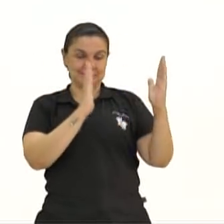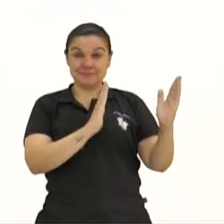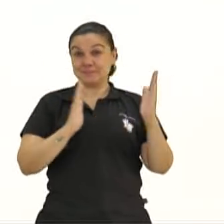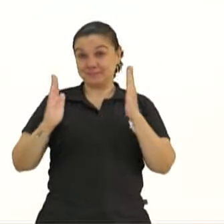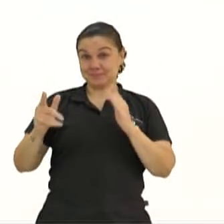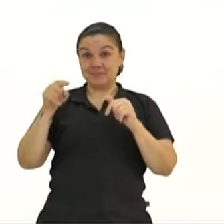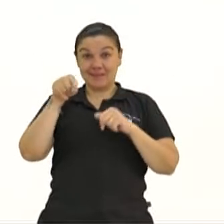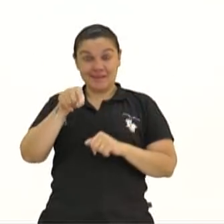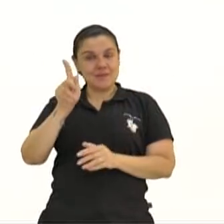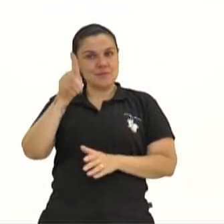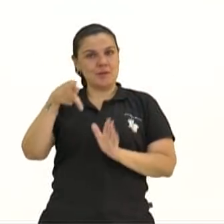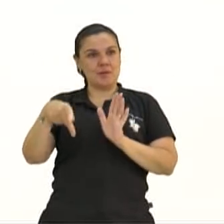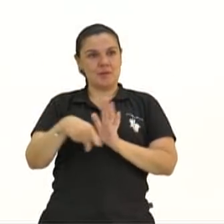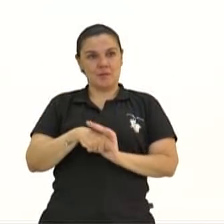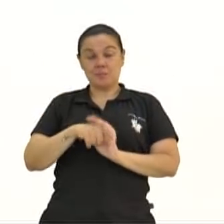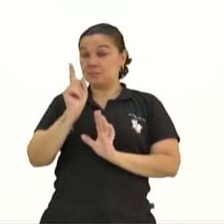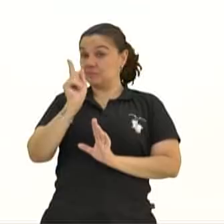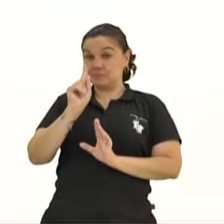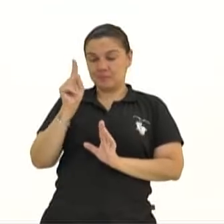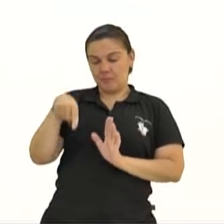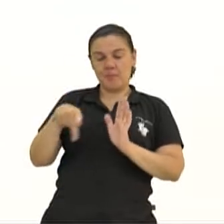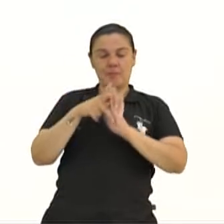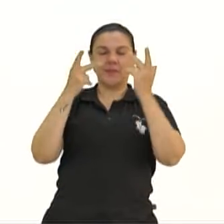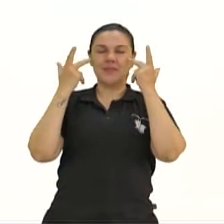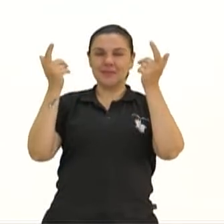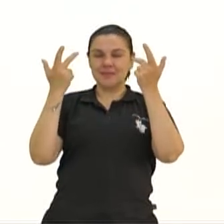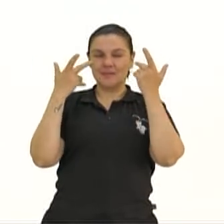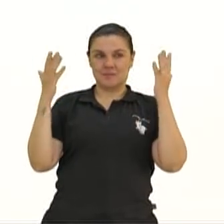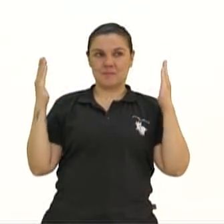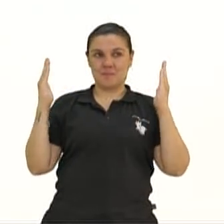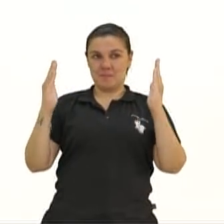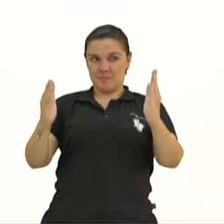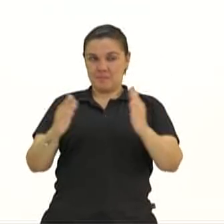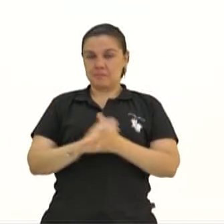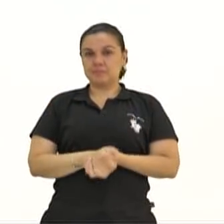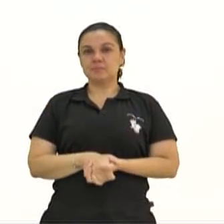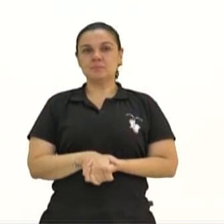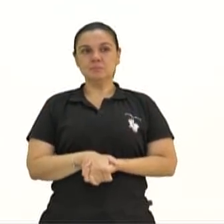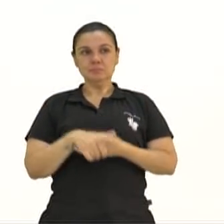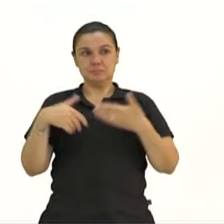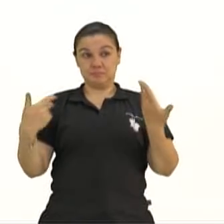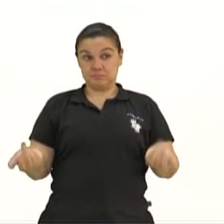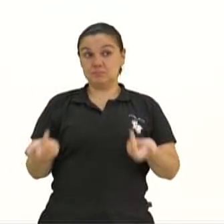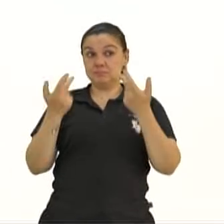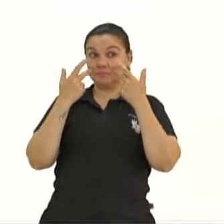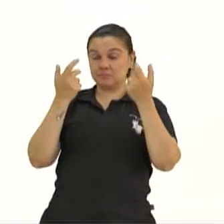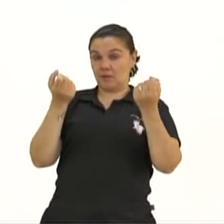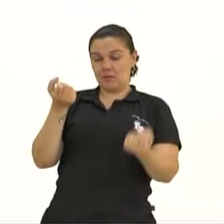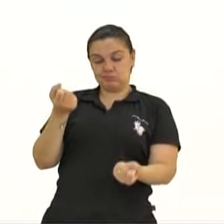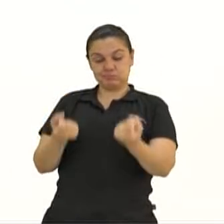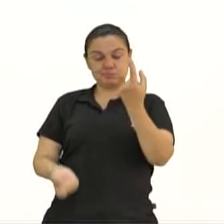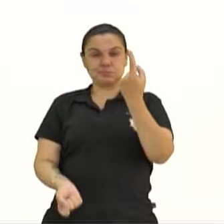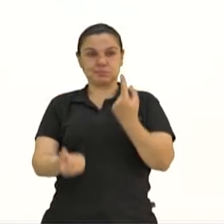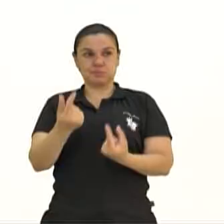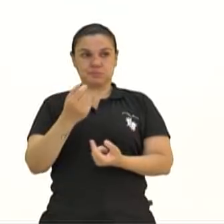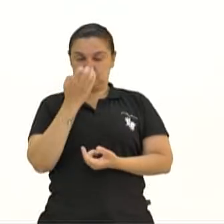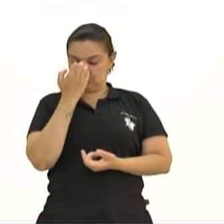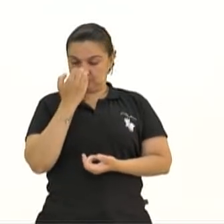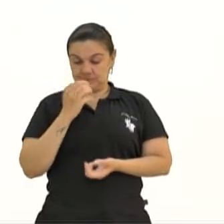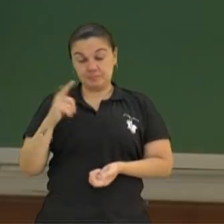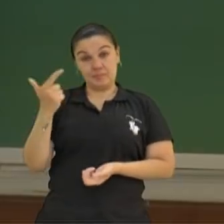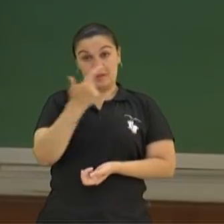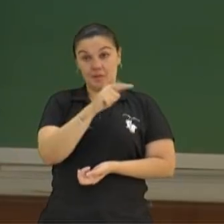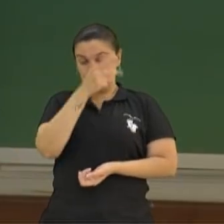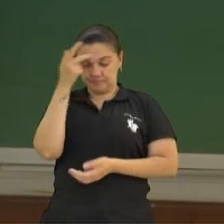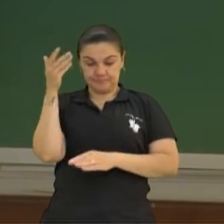si. Esta não é uma disposição natural do milho. Quando ele cresce na natureza, de forma sem ter